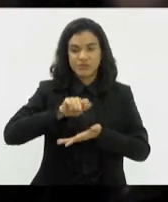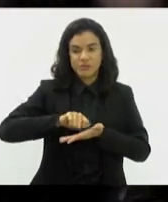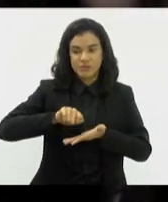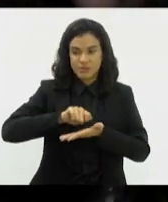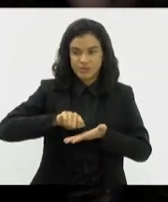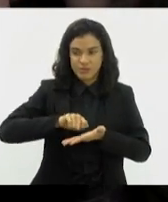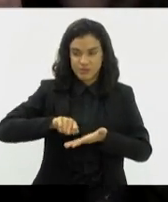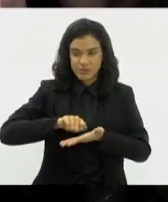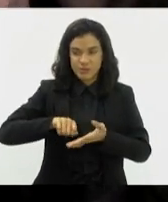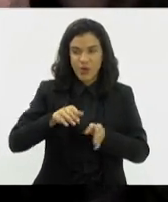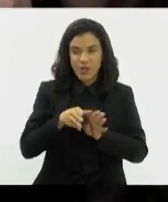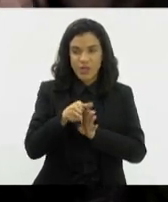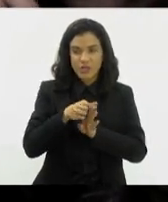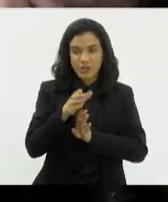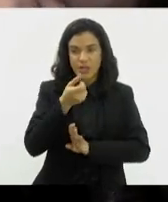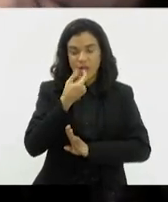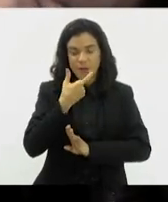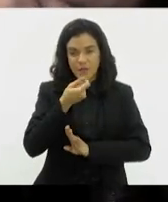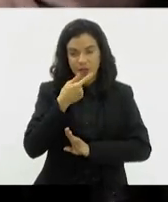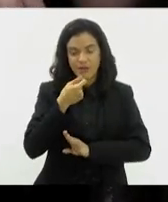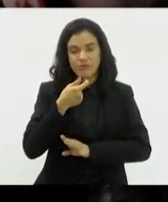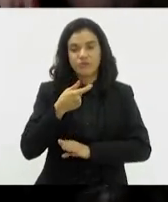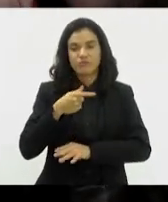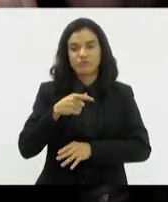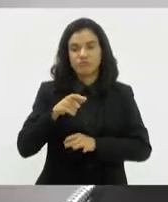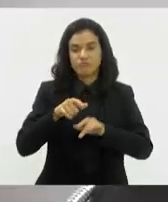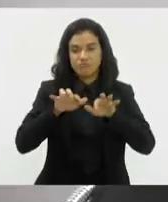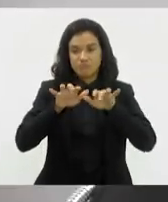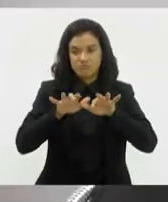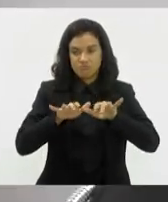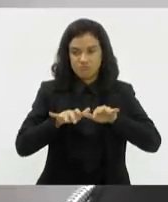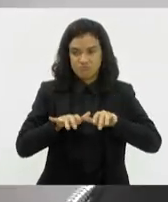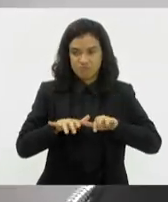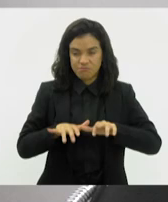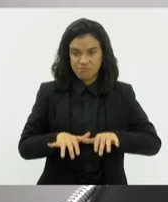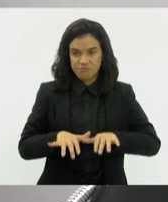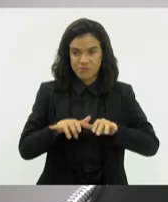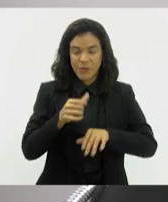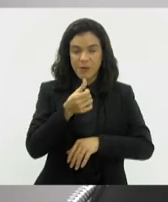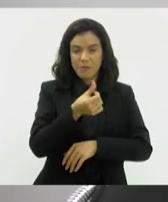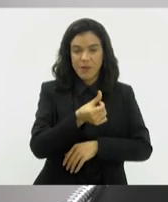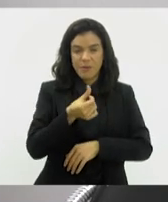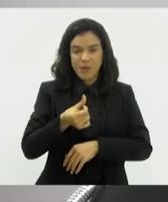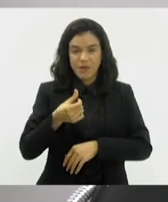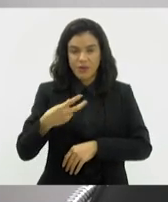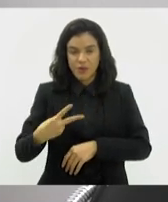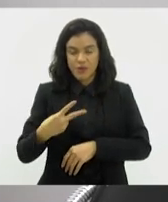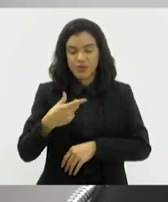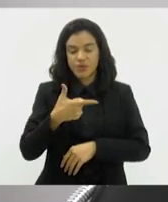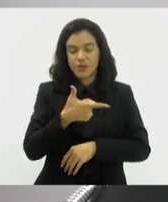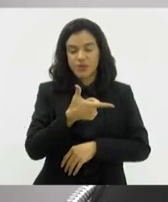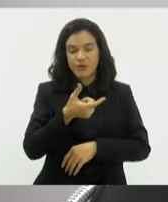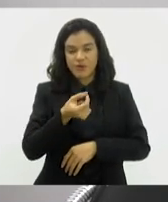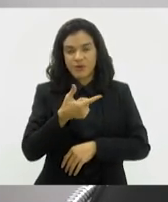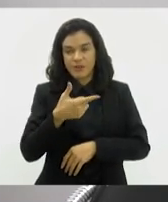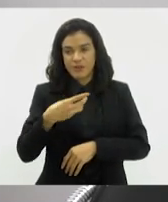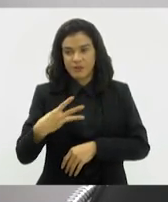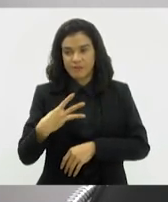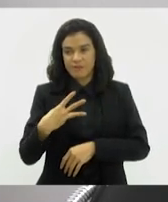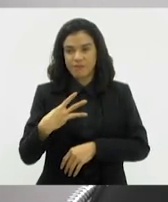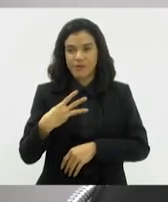digital. Dando parecer, deputado Luiz Paulo. Projeto de lei 1662 de 23, eu estou dando